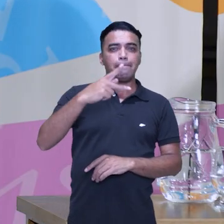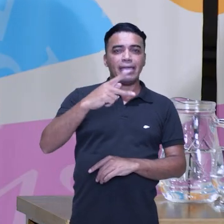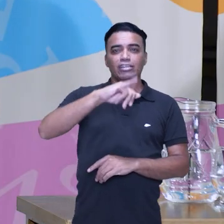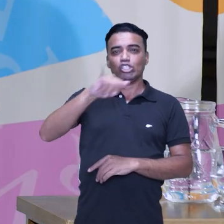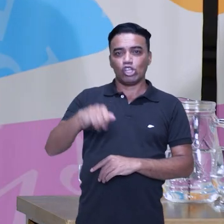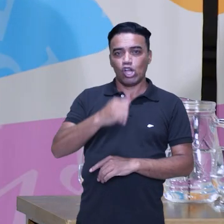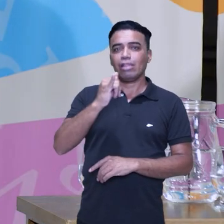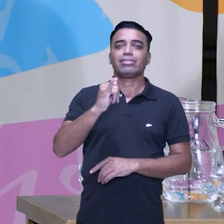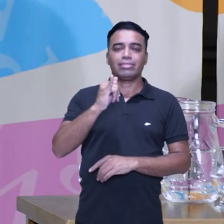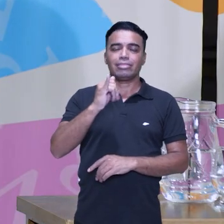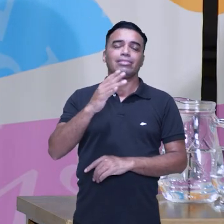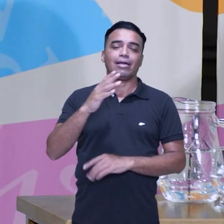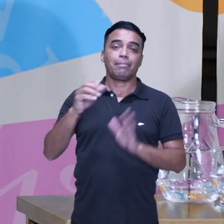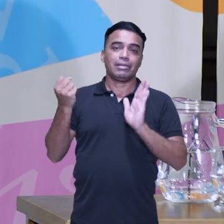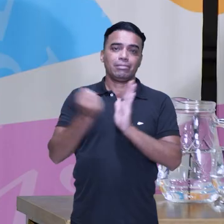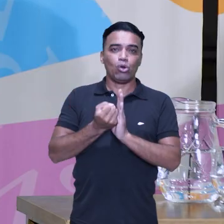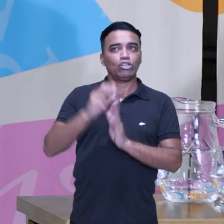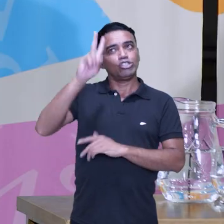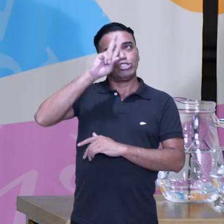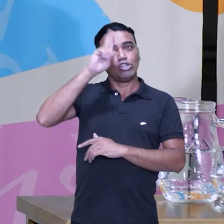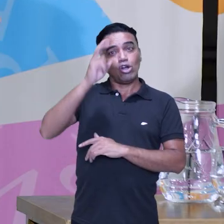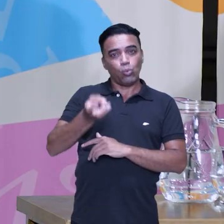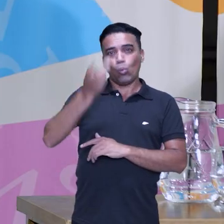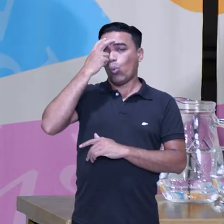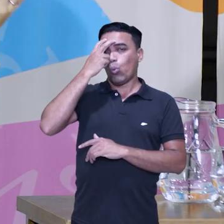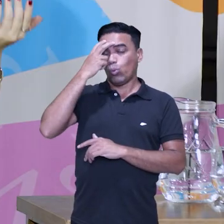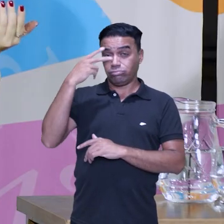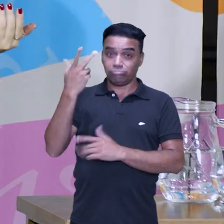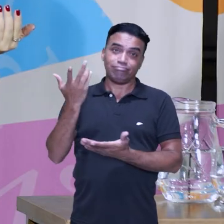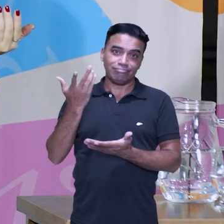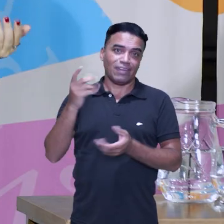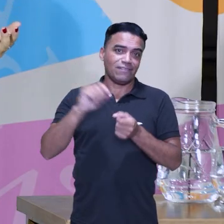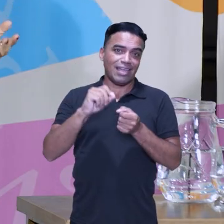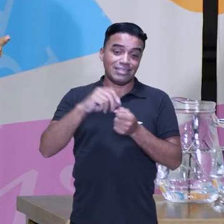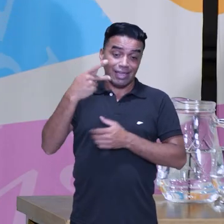a direitos de patrimônio histórico e cultural, por exemplo, que é o caso que a gente fez